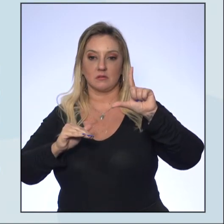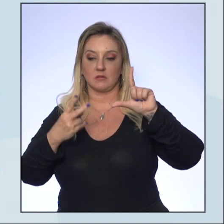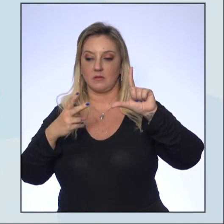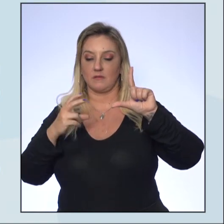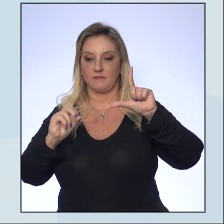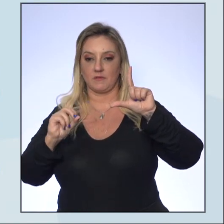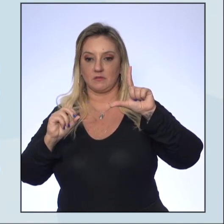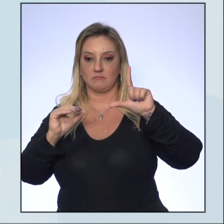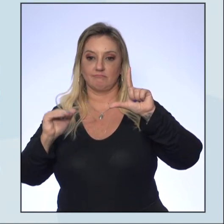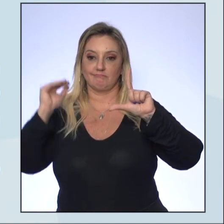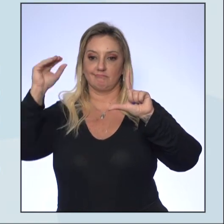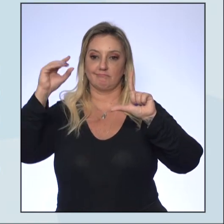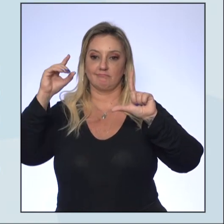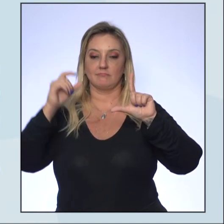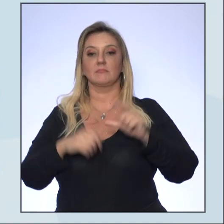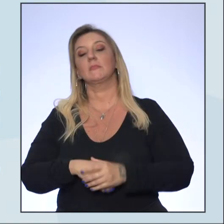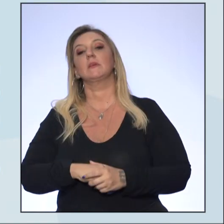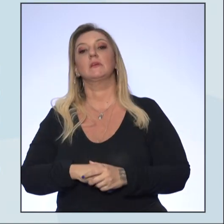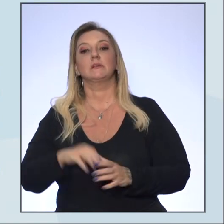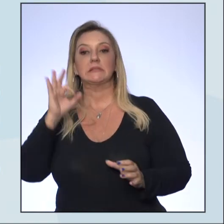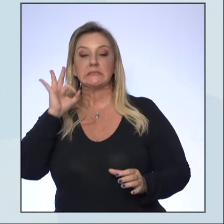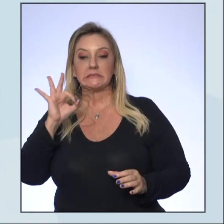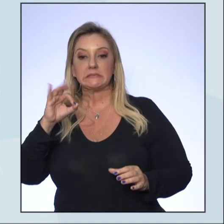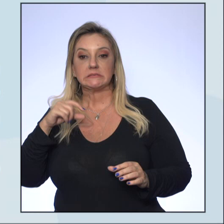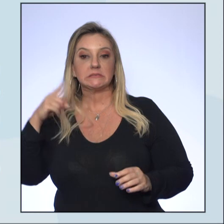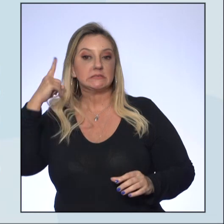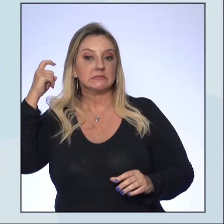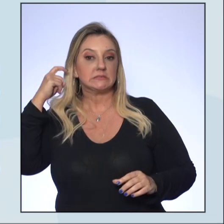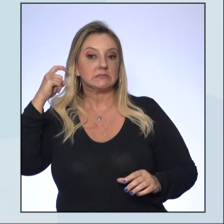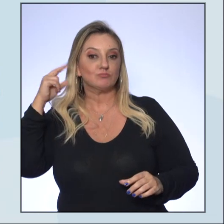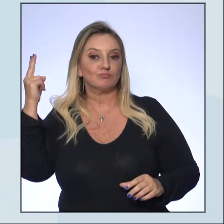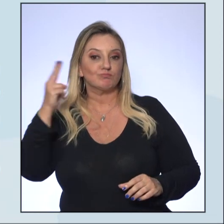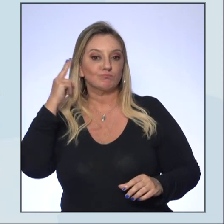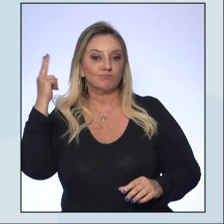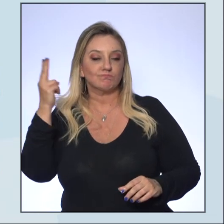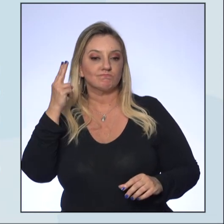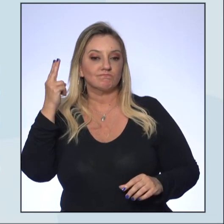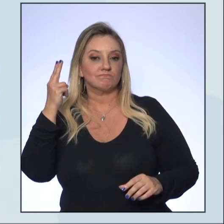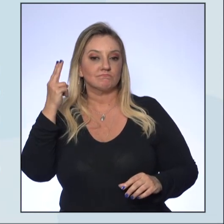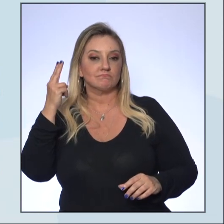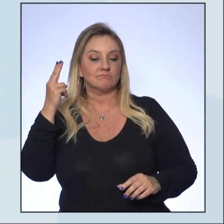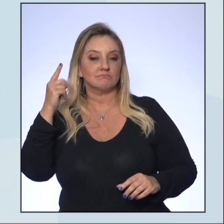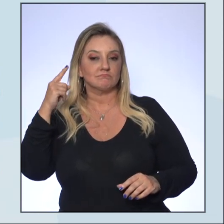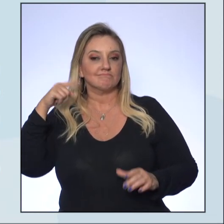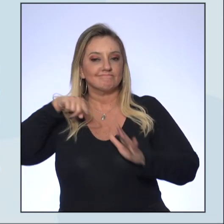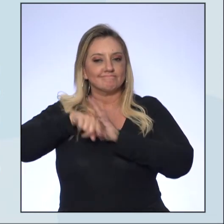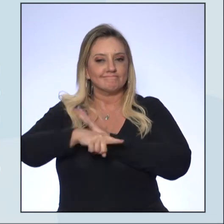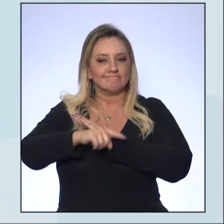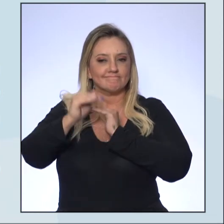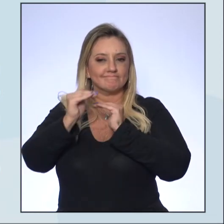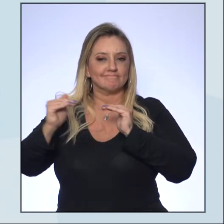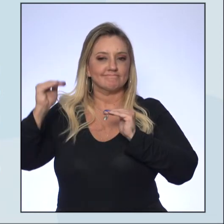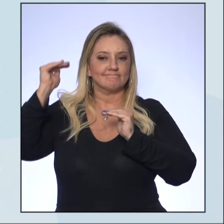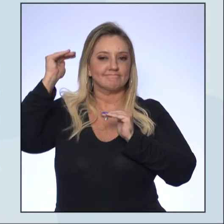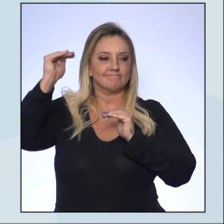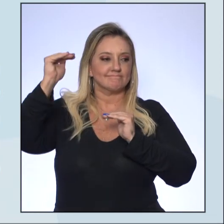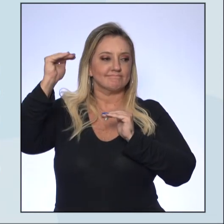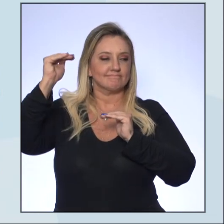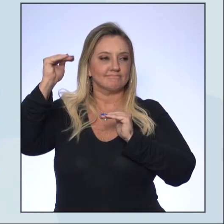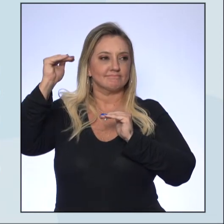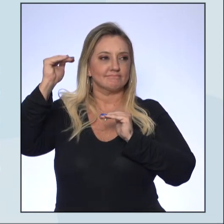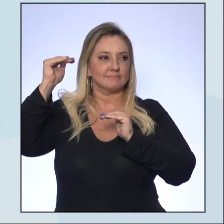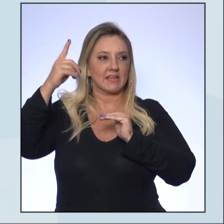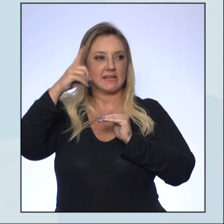que 20.000. Correto. Para o ouvido humano, existem sons inaudíveis com intensidades sonoras superiores a